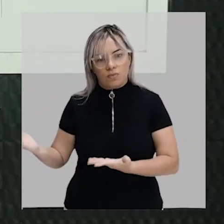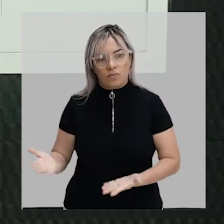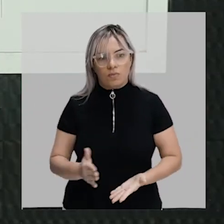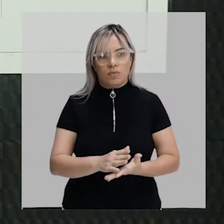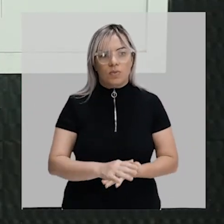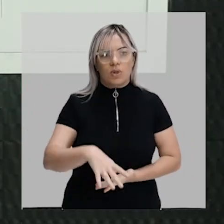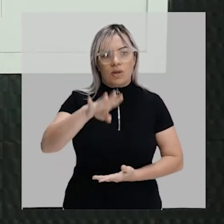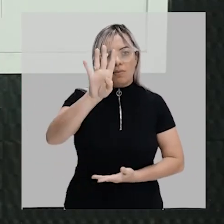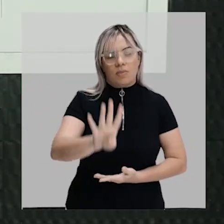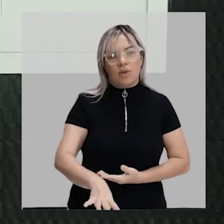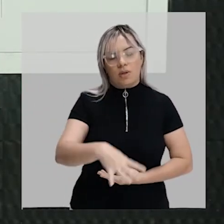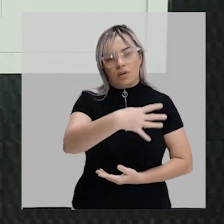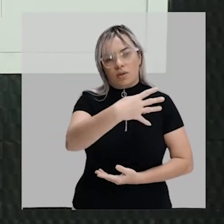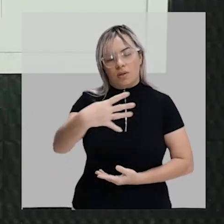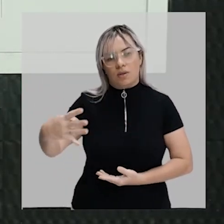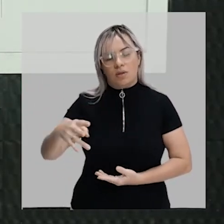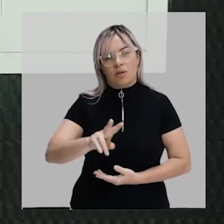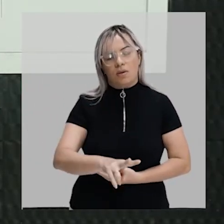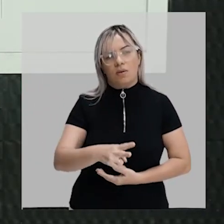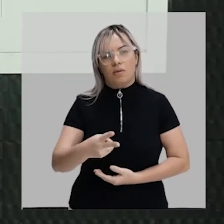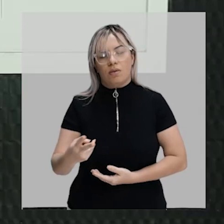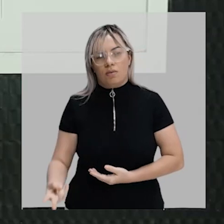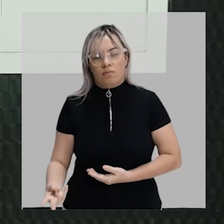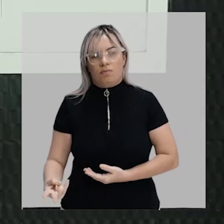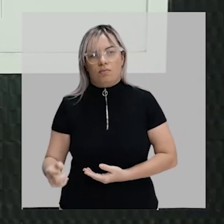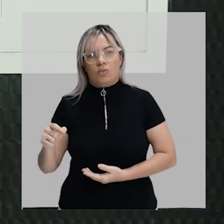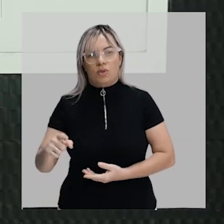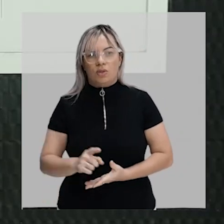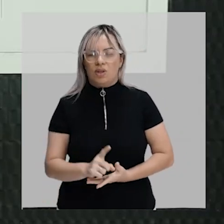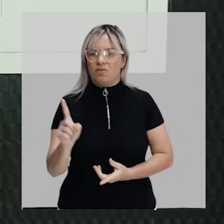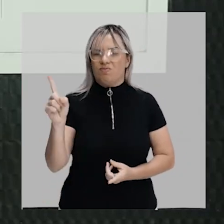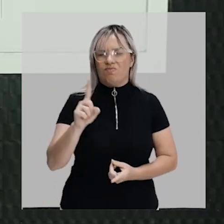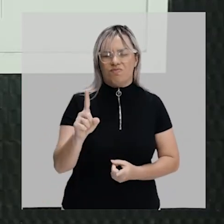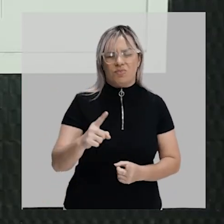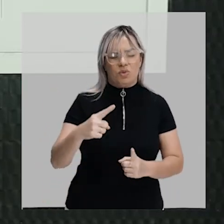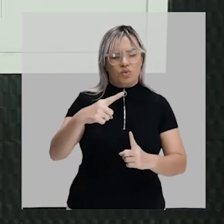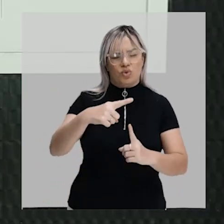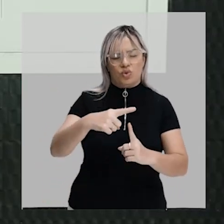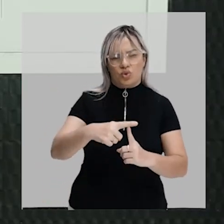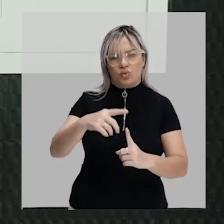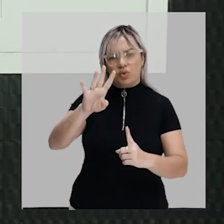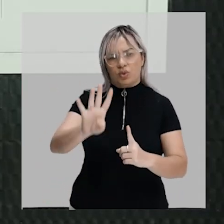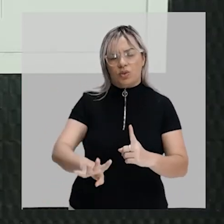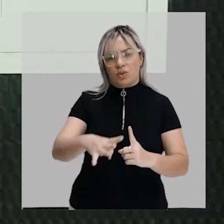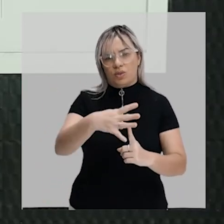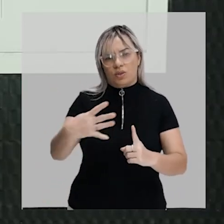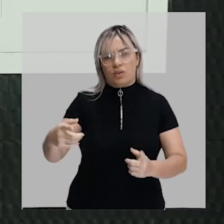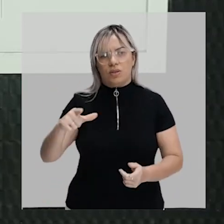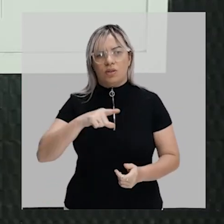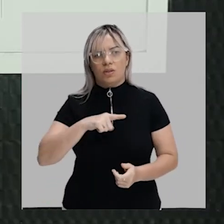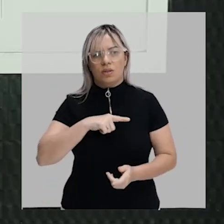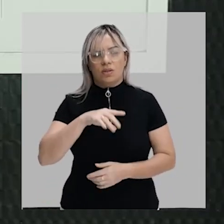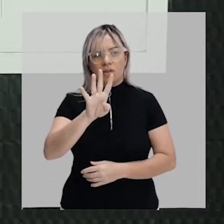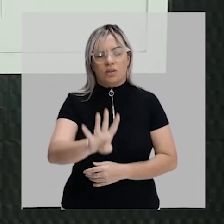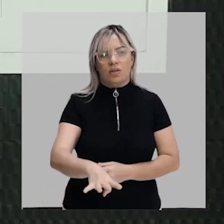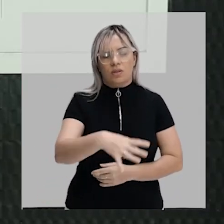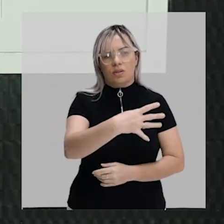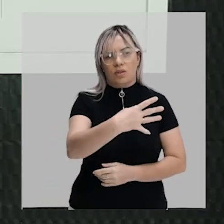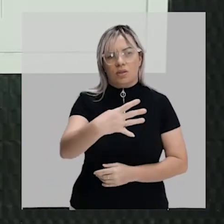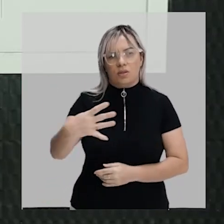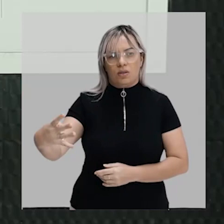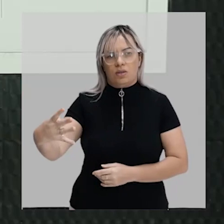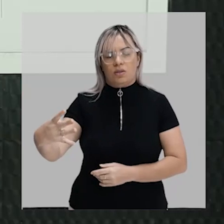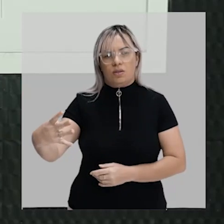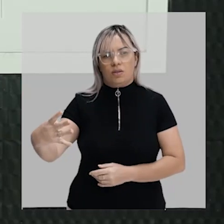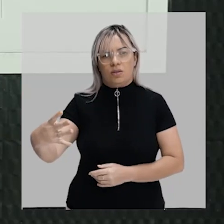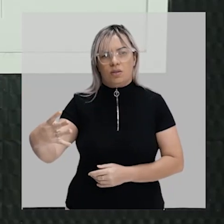transposta na verdade matriz de transporte não é um tipo de Matriz é assim você tem uma matriz e você tem uma